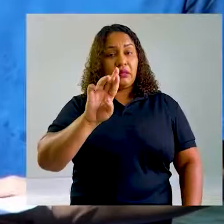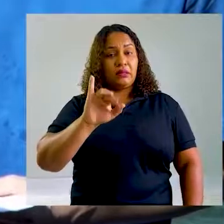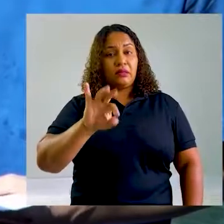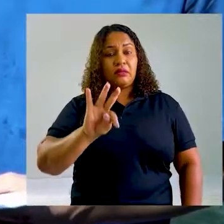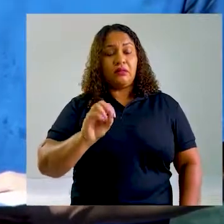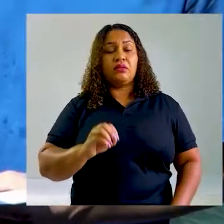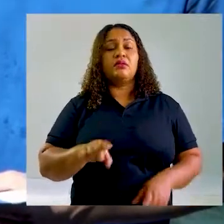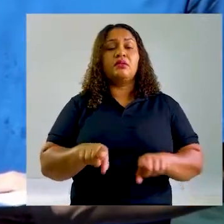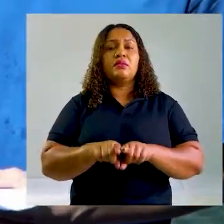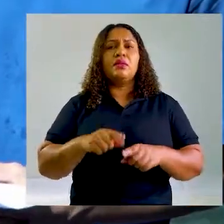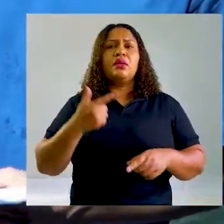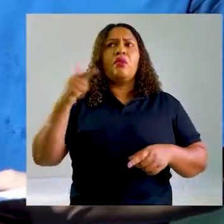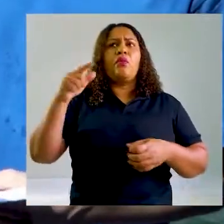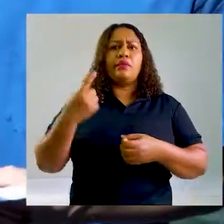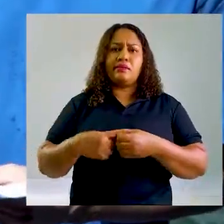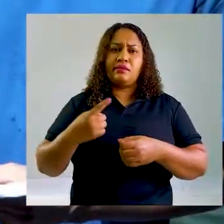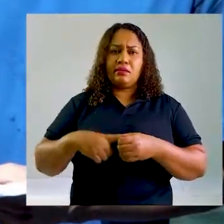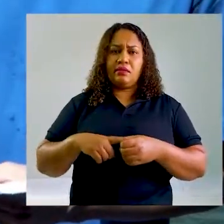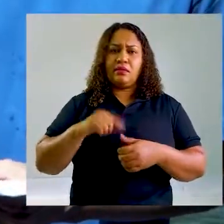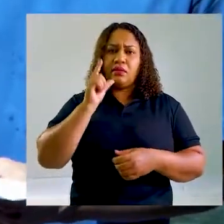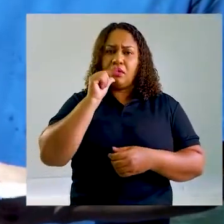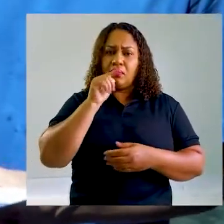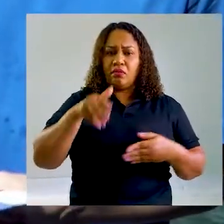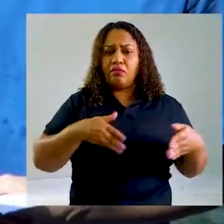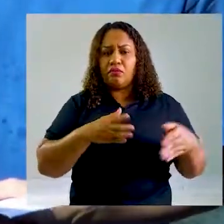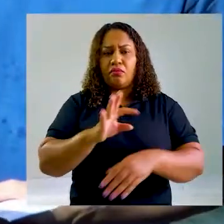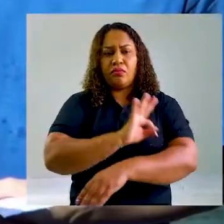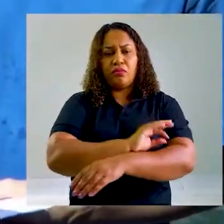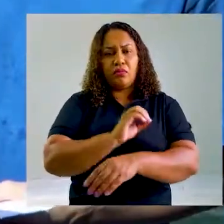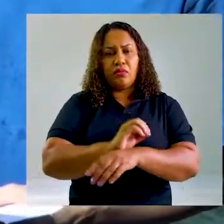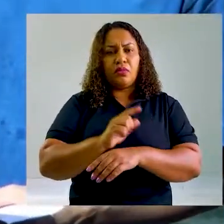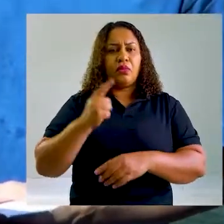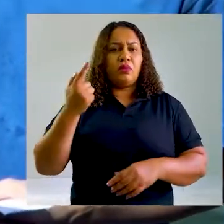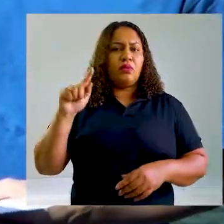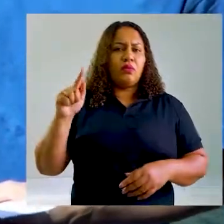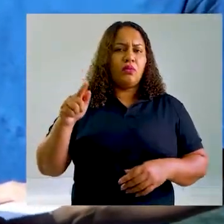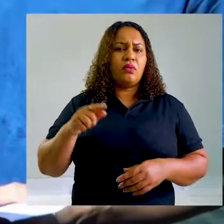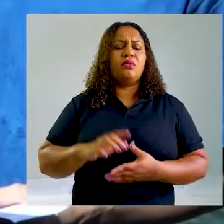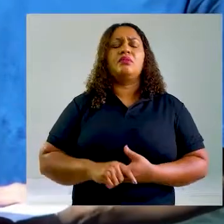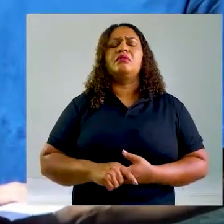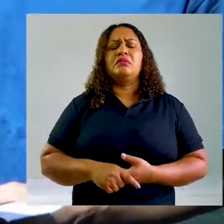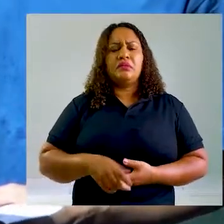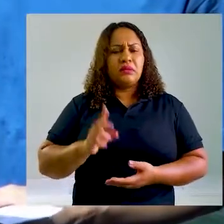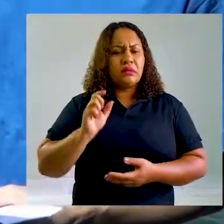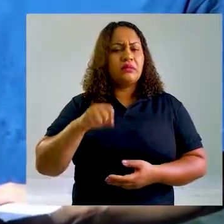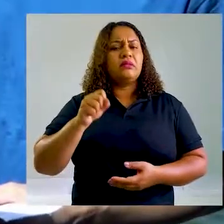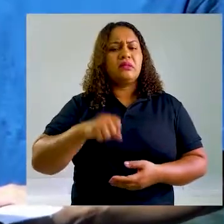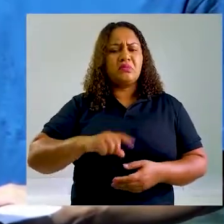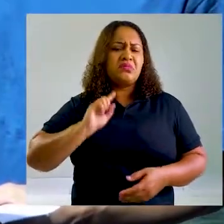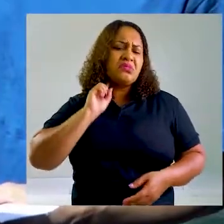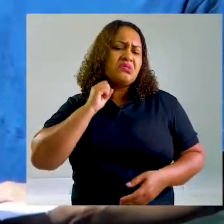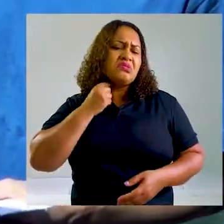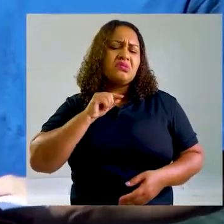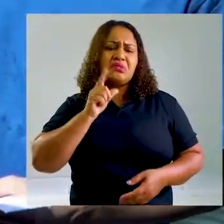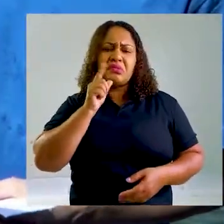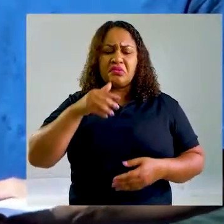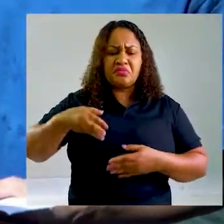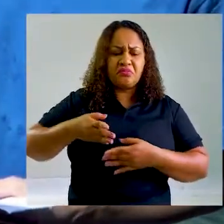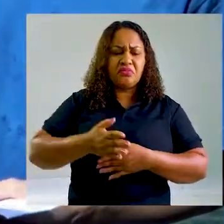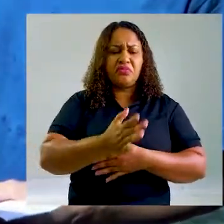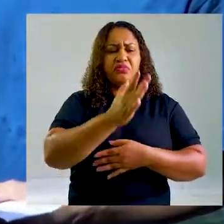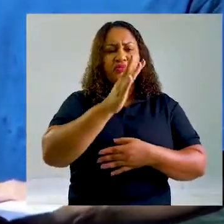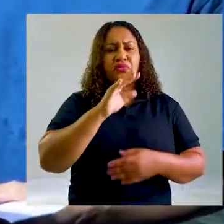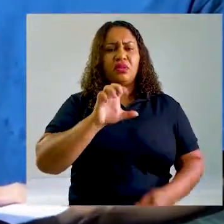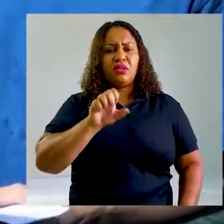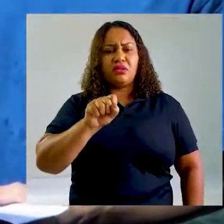no Tocantins, em Goiás, estão crescendo. Estão jogando cada vez mais uma carga de esgoto no Rio Tocantins. Como eu